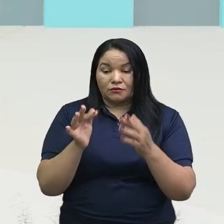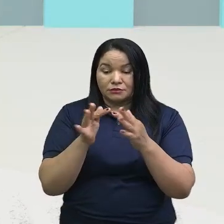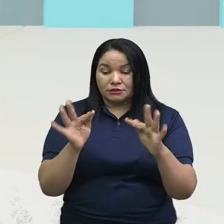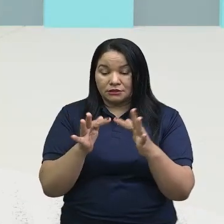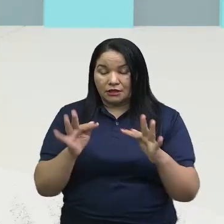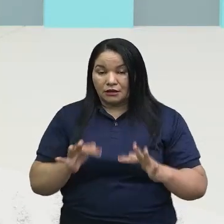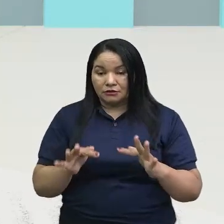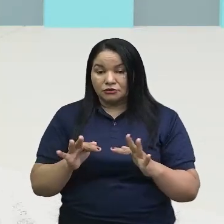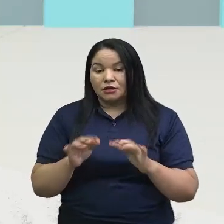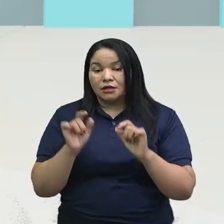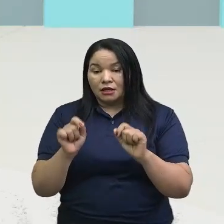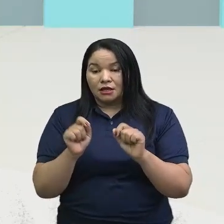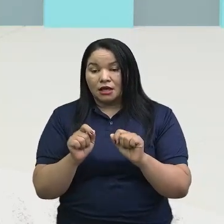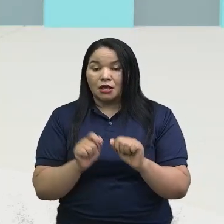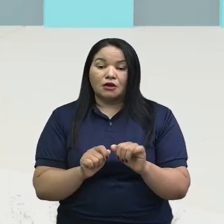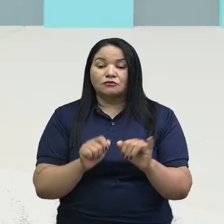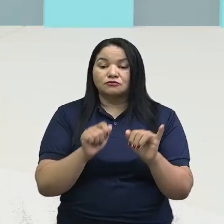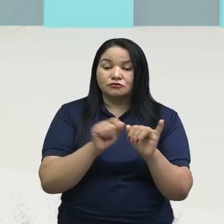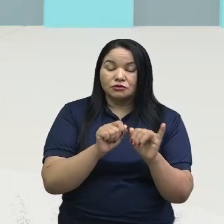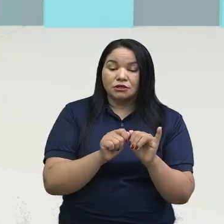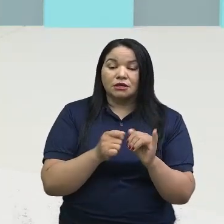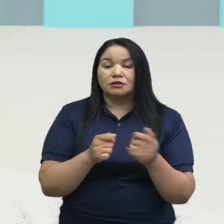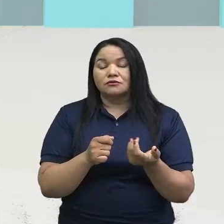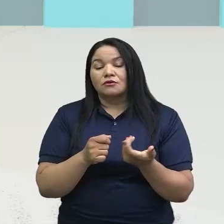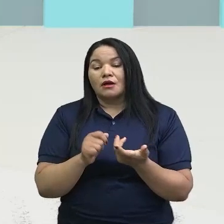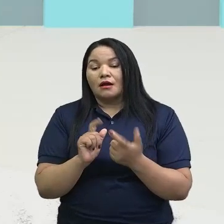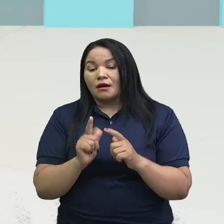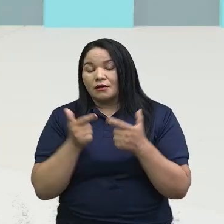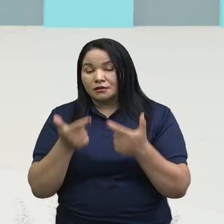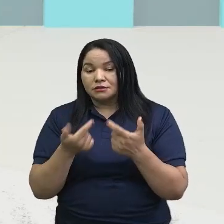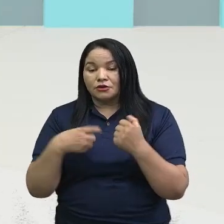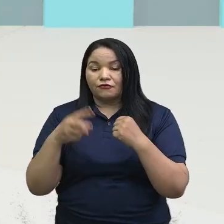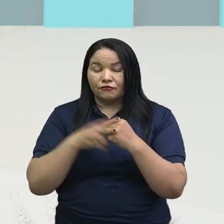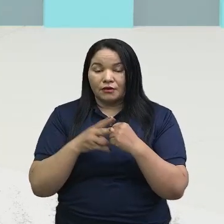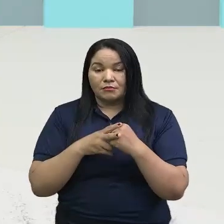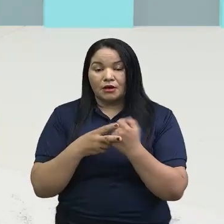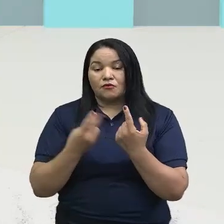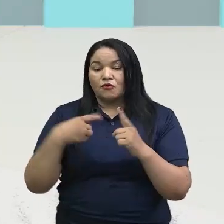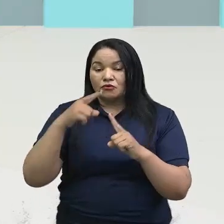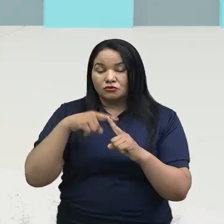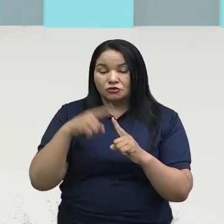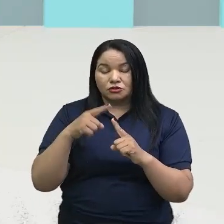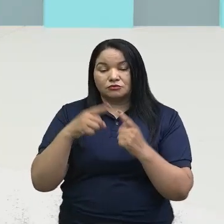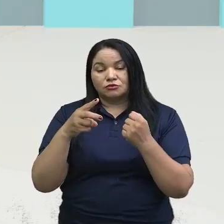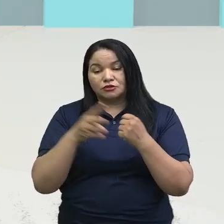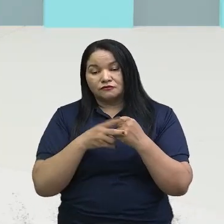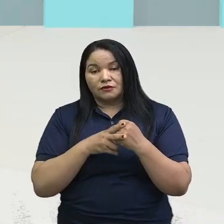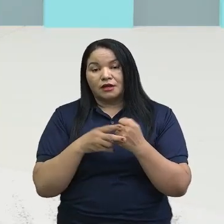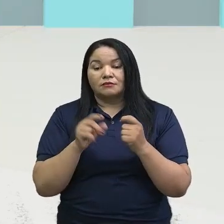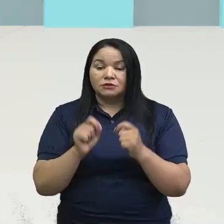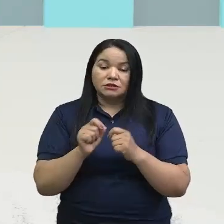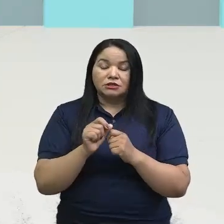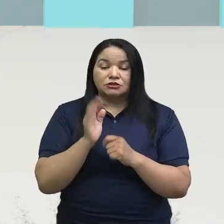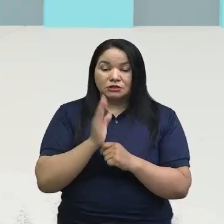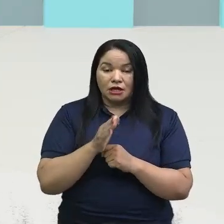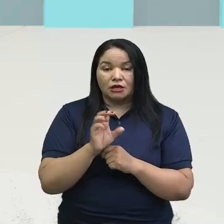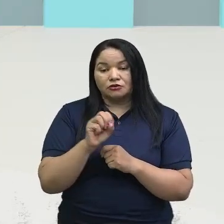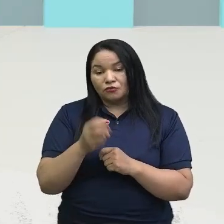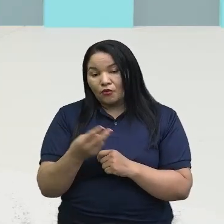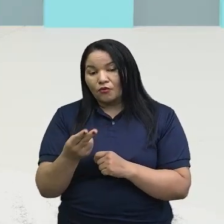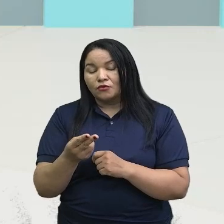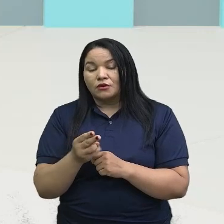é o sujeito da oração, quem é que pratica a ação verbal, qual é o tipo do verbo, se ele é verbo transitivo direto, se ele é indireto, se ele é